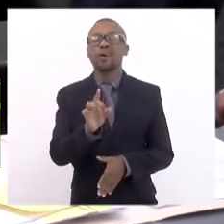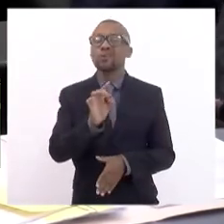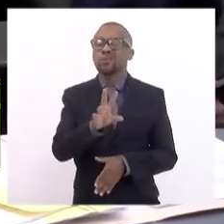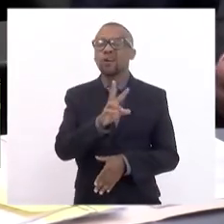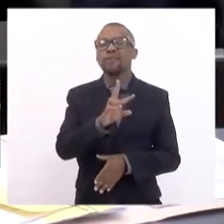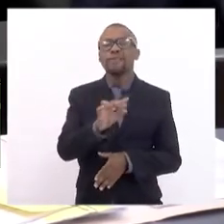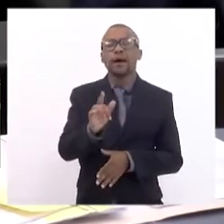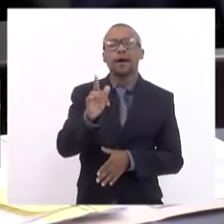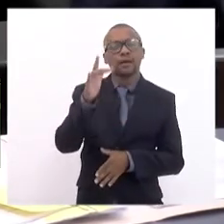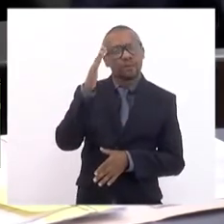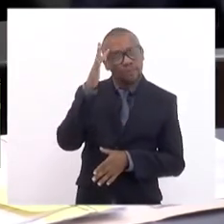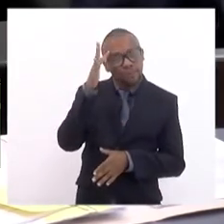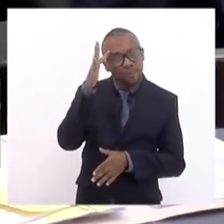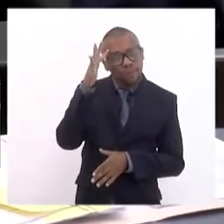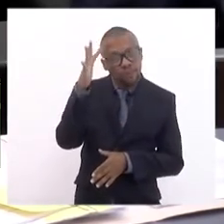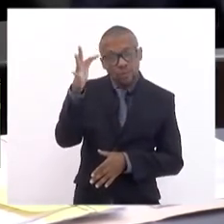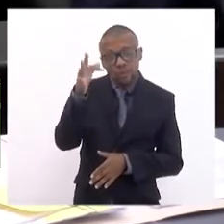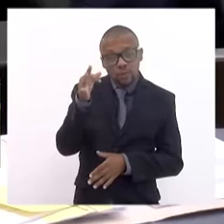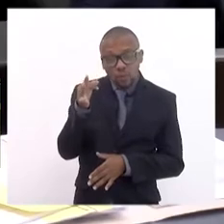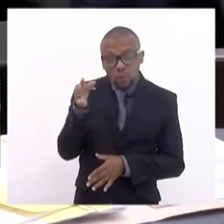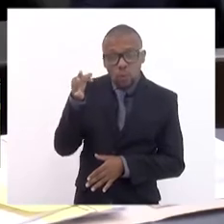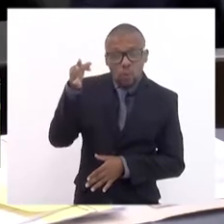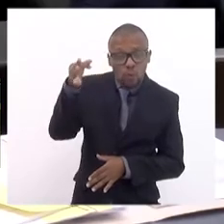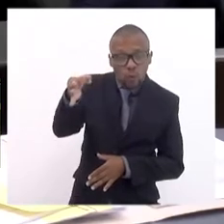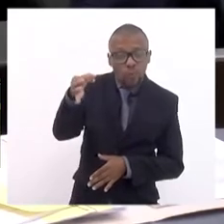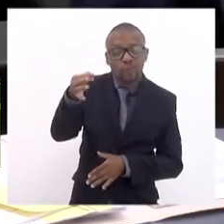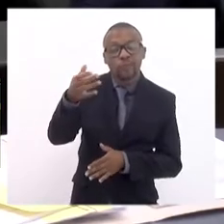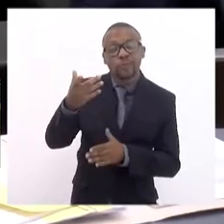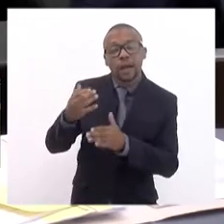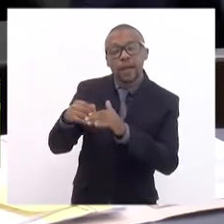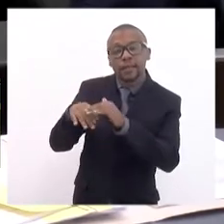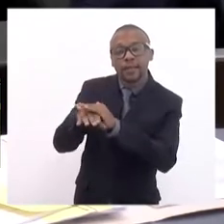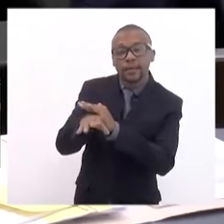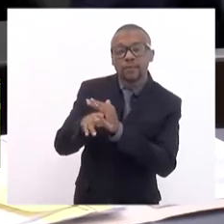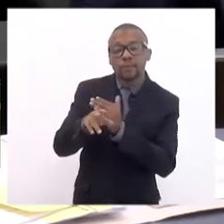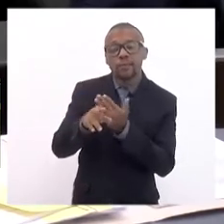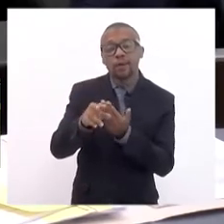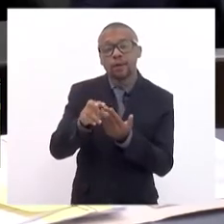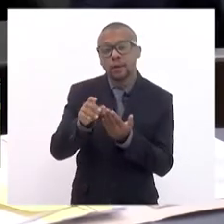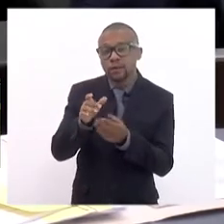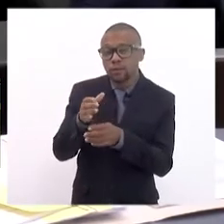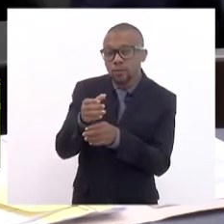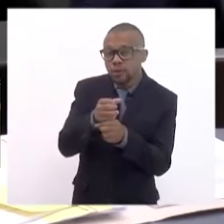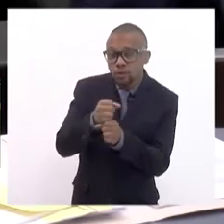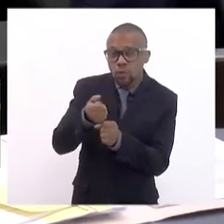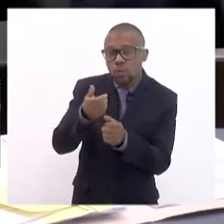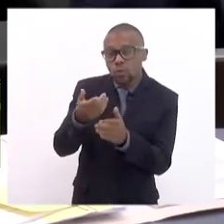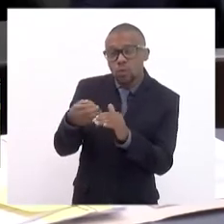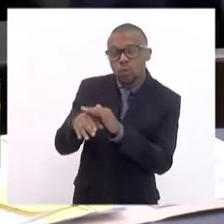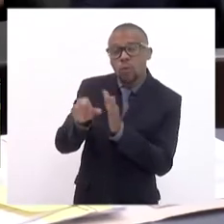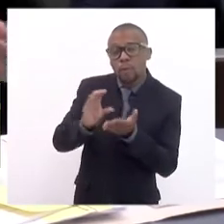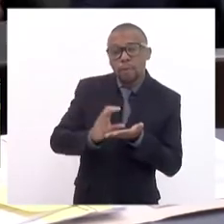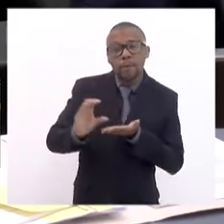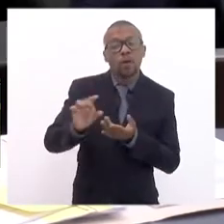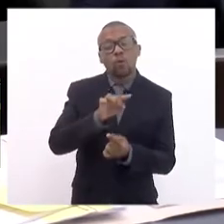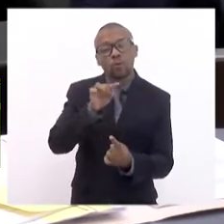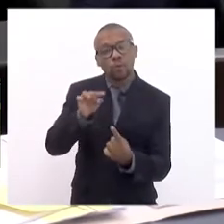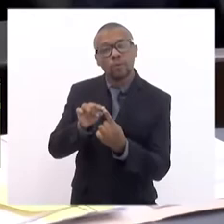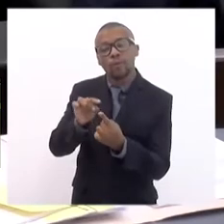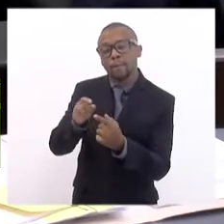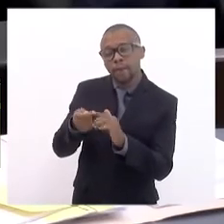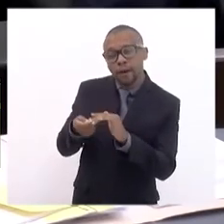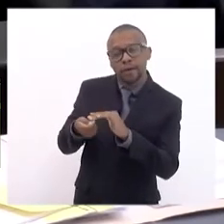projetar no futuro, né, a reserva de uma receita para implementação de uma